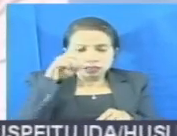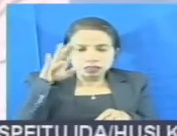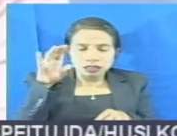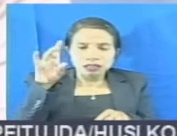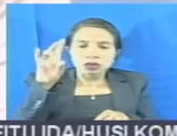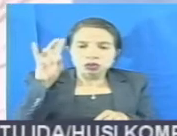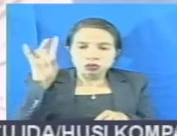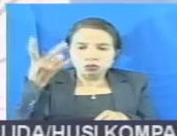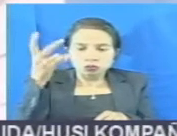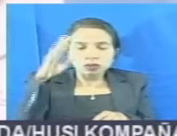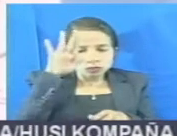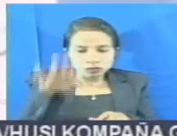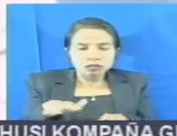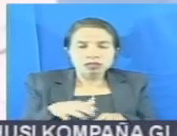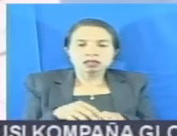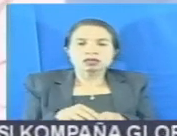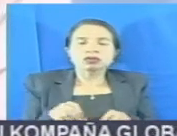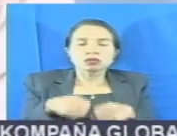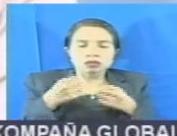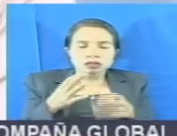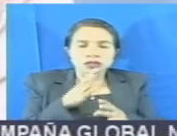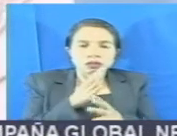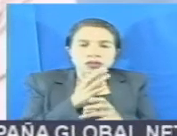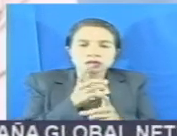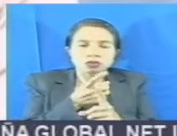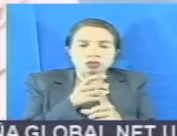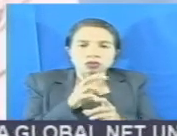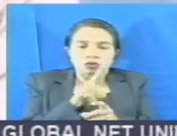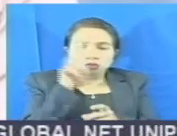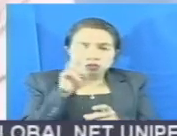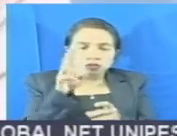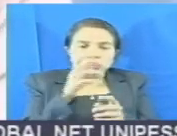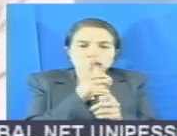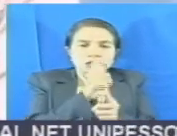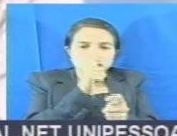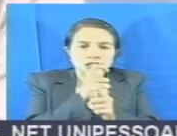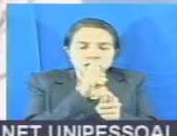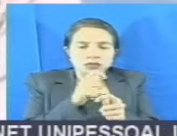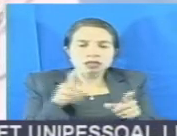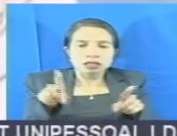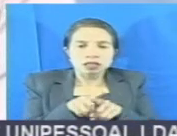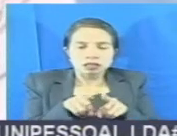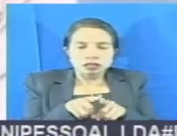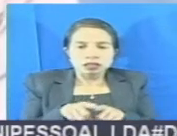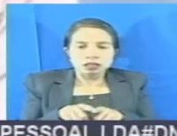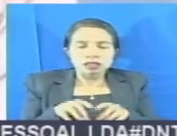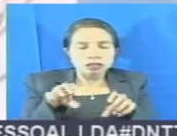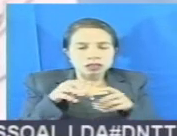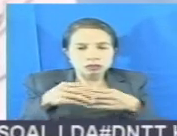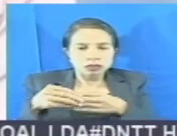Sinito, mas a Sirene Mouris Fatim é a carta de condução, mas a Sirene utiliza o transporte público. A Sirene Mouris Fatim é